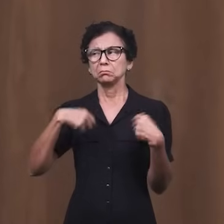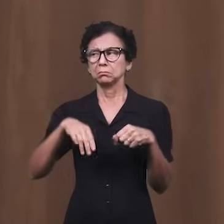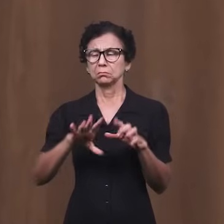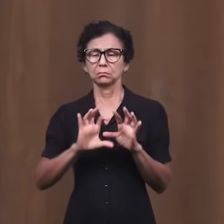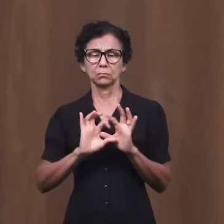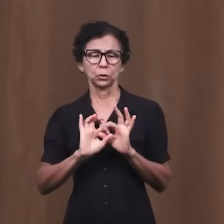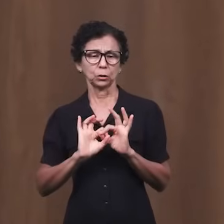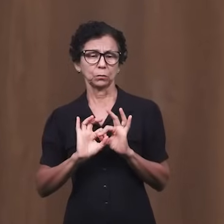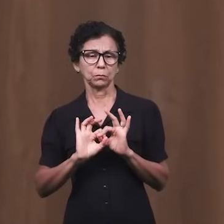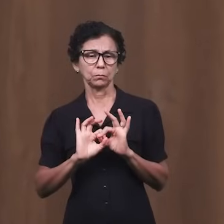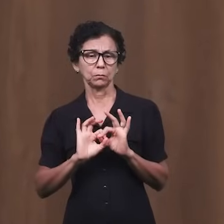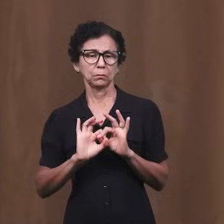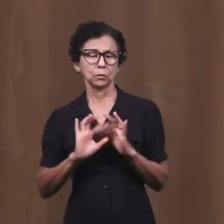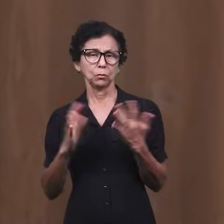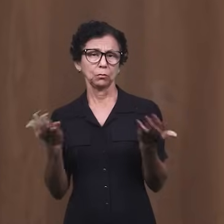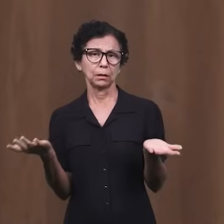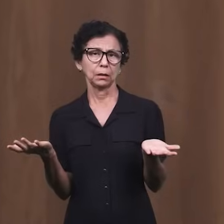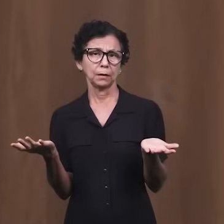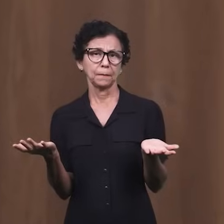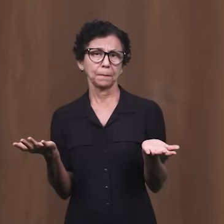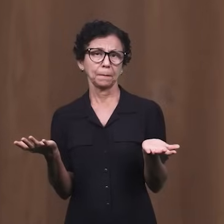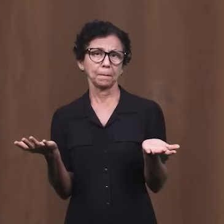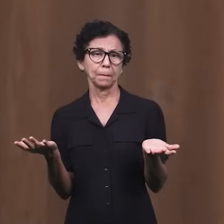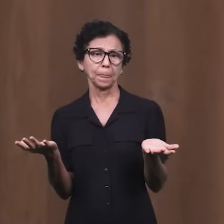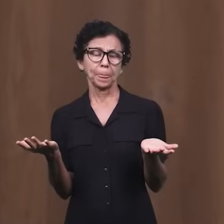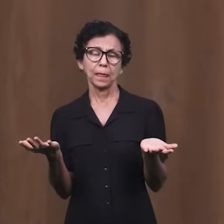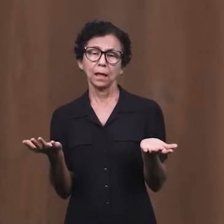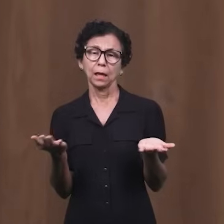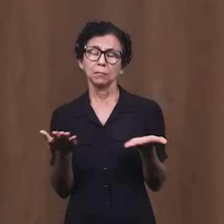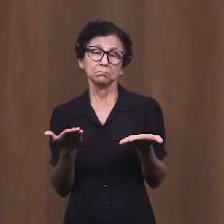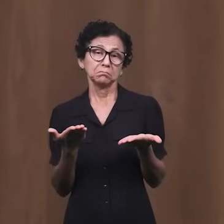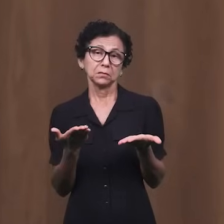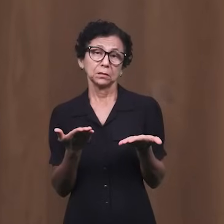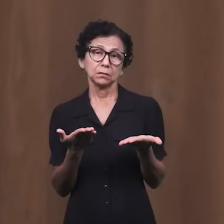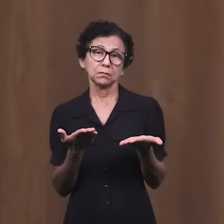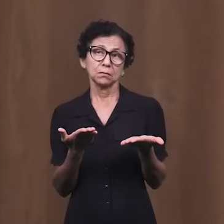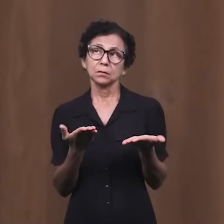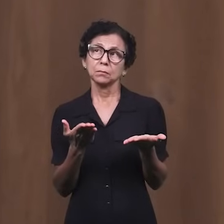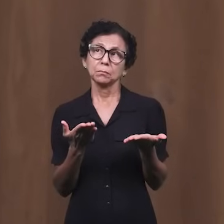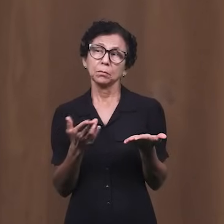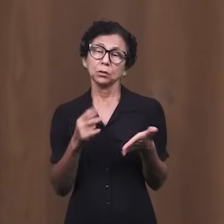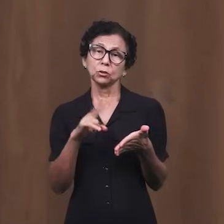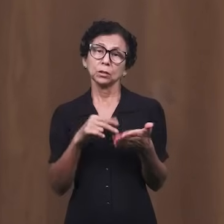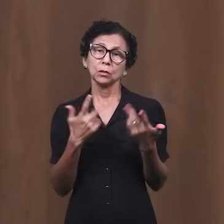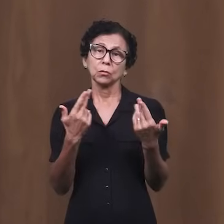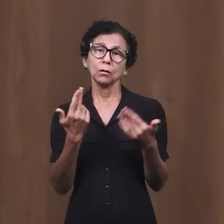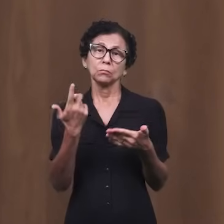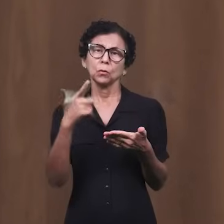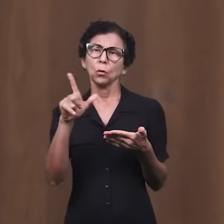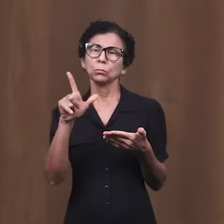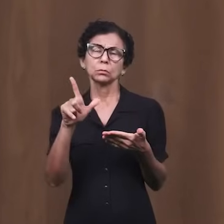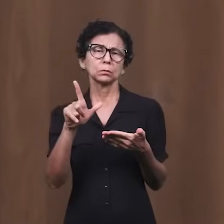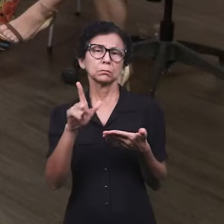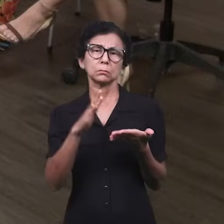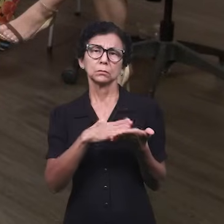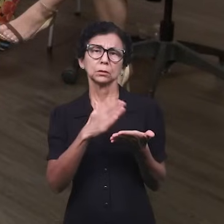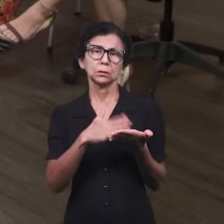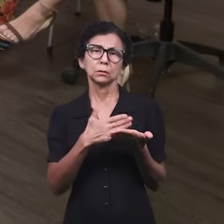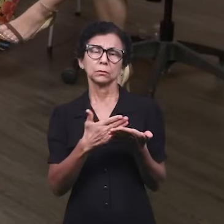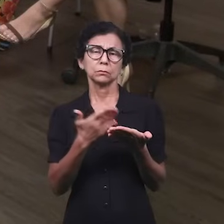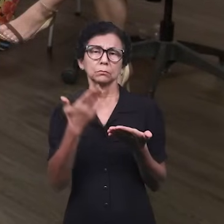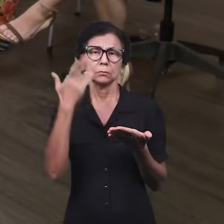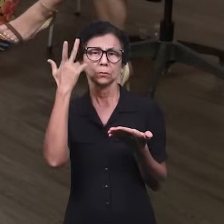Bíblia em um livro de História basta você ler como você lê qualquer outro livro de história e aí Josias eu